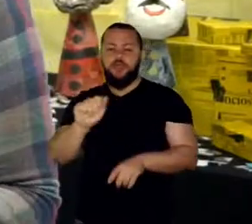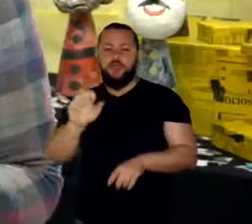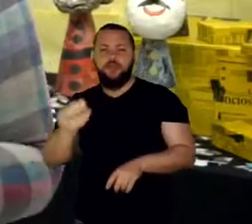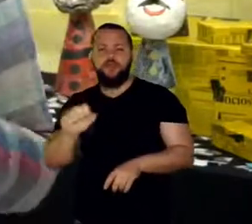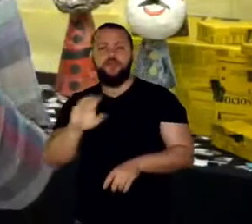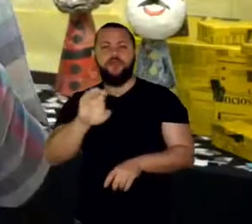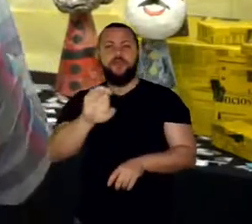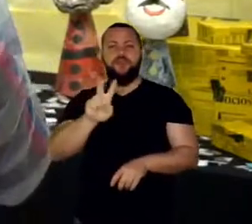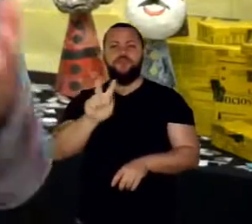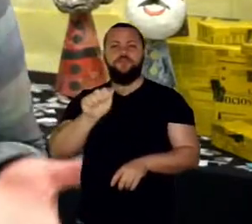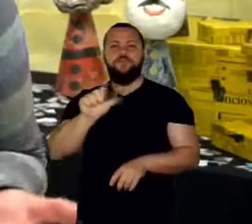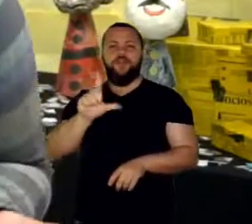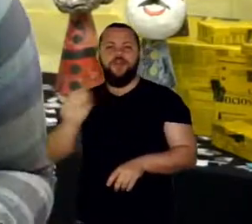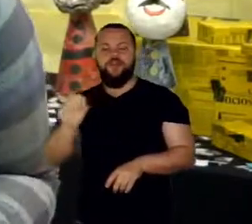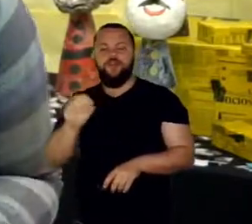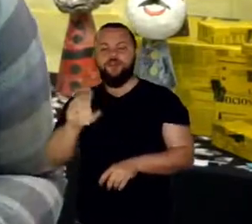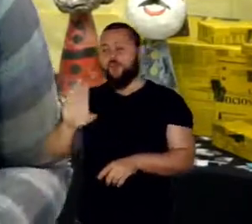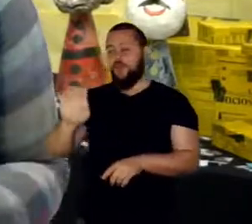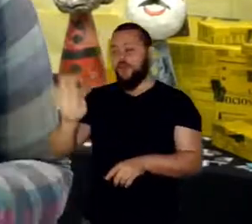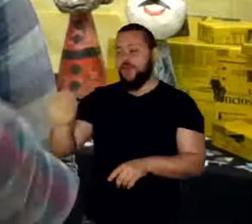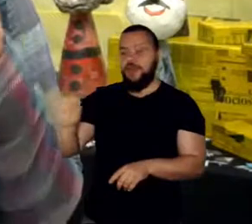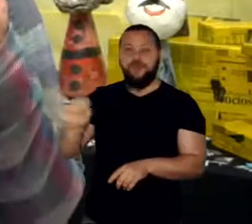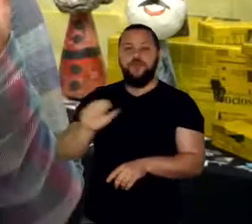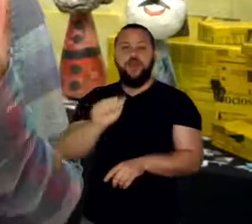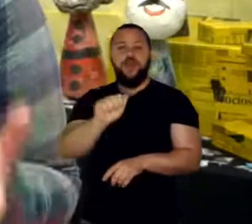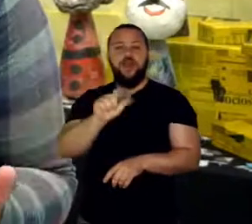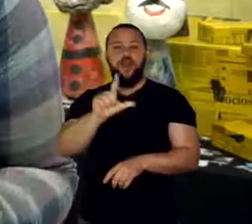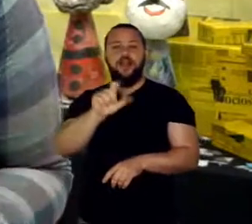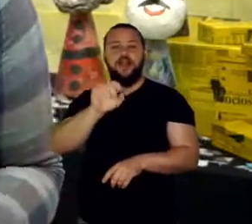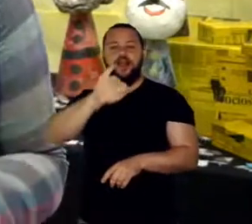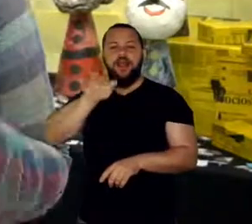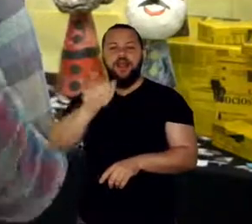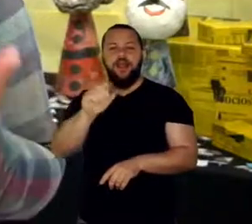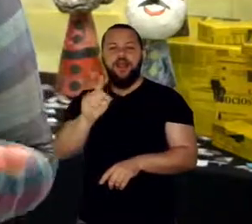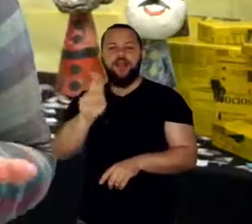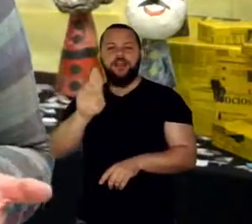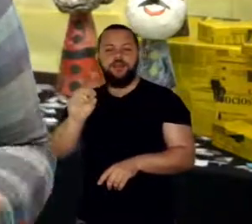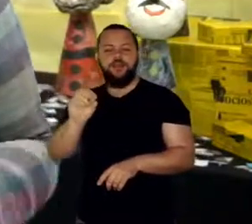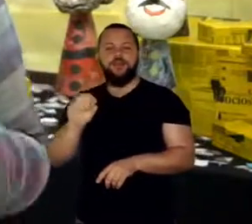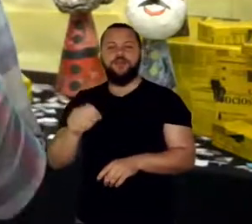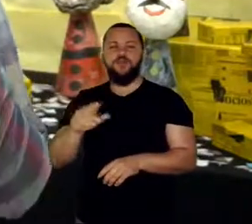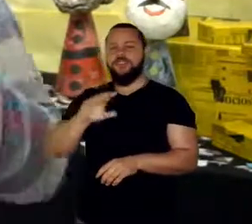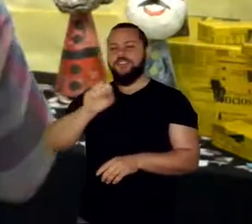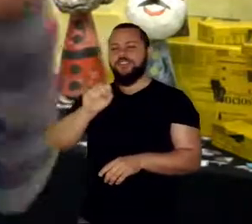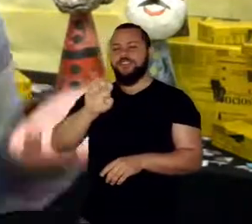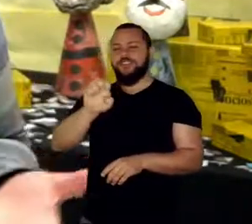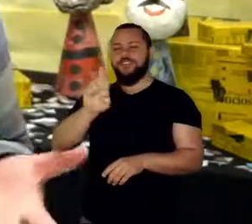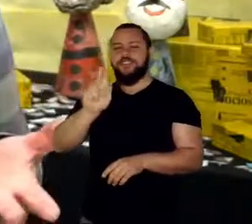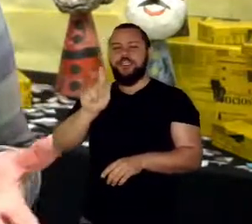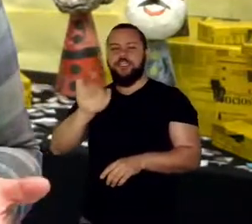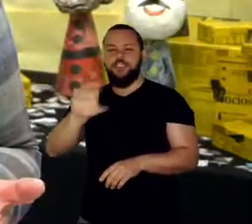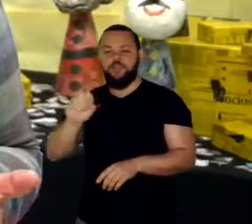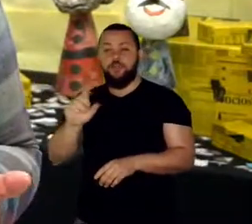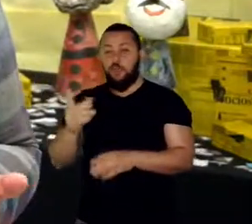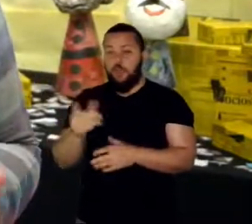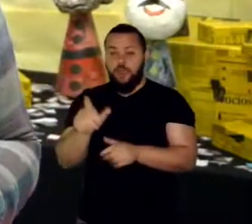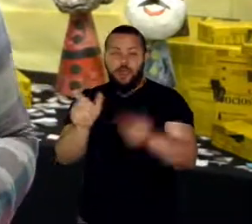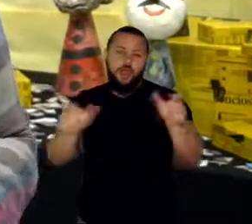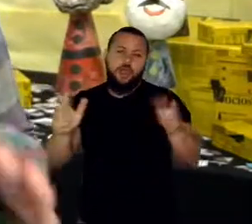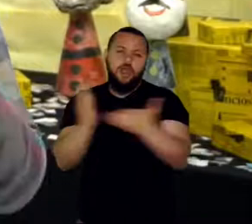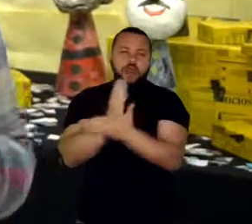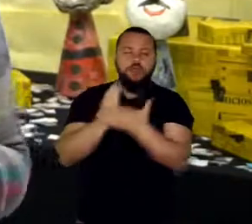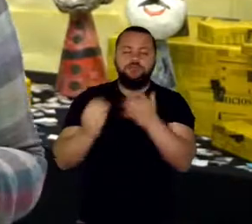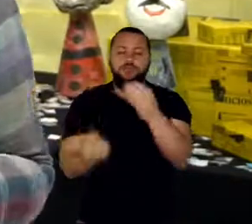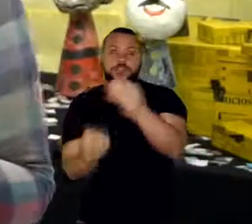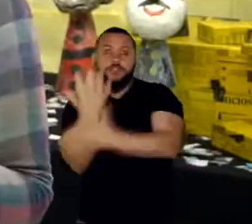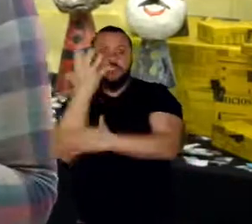Insa, Alejandro Domingues, Sérgio Del Giorno, foram uns dos idealizadores desse festival.